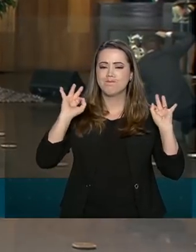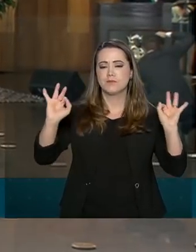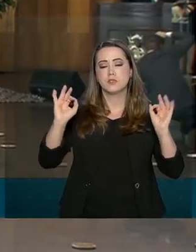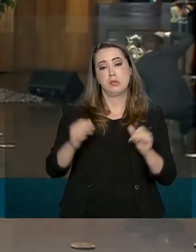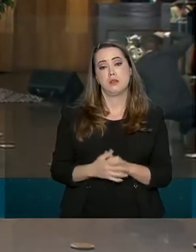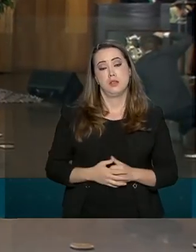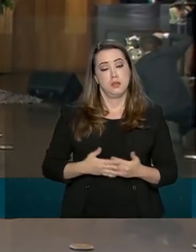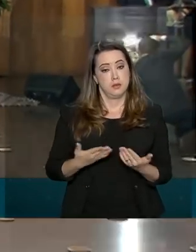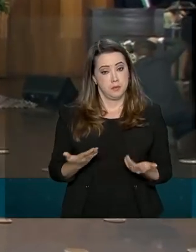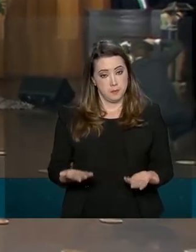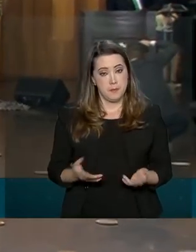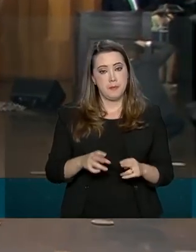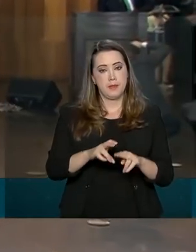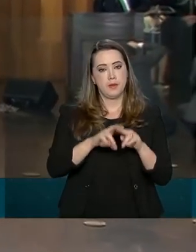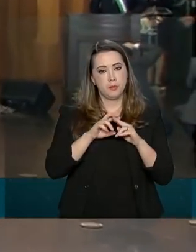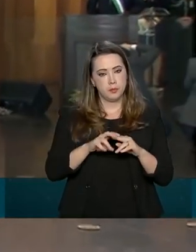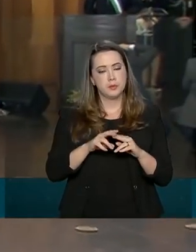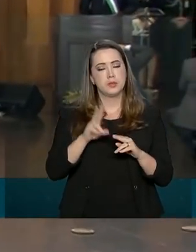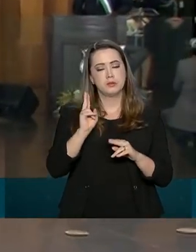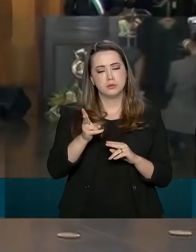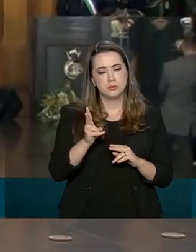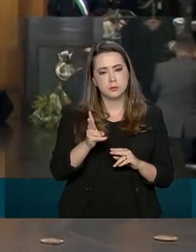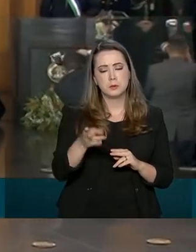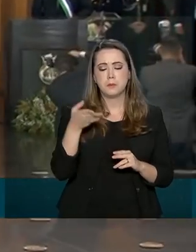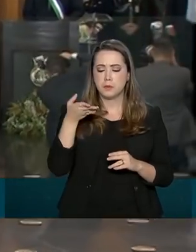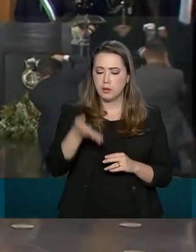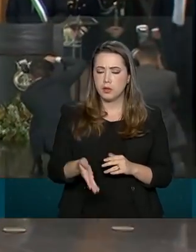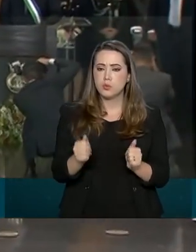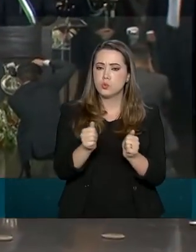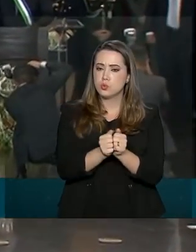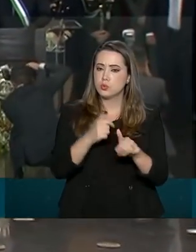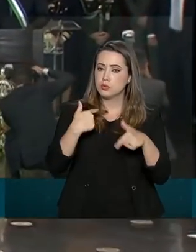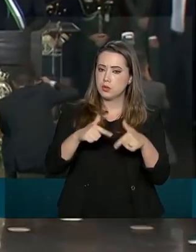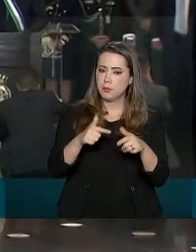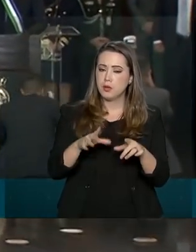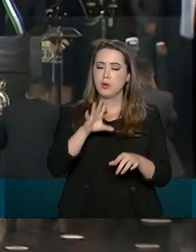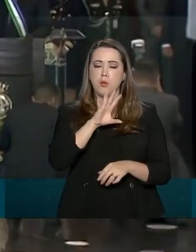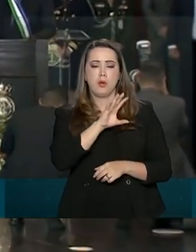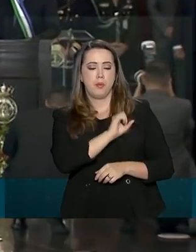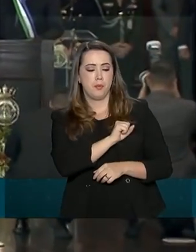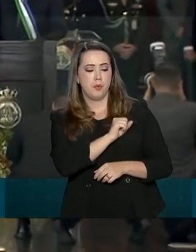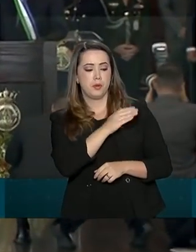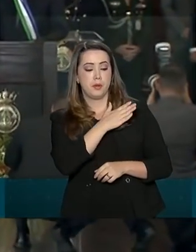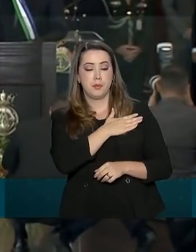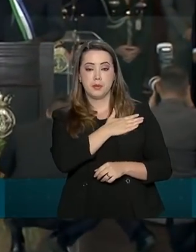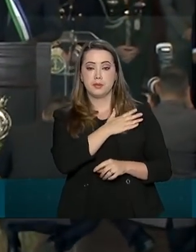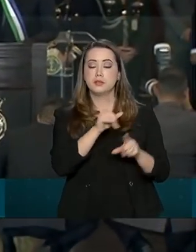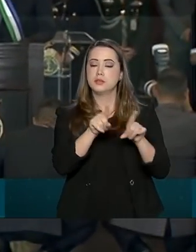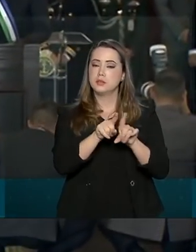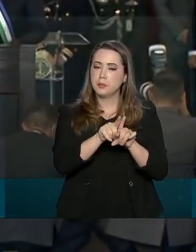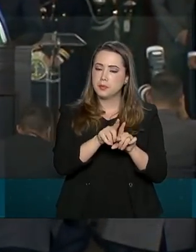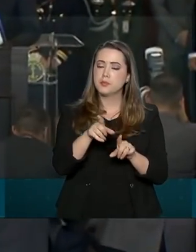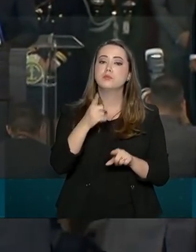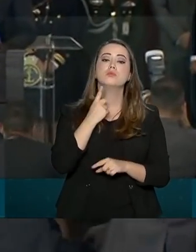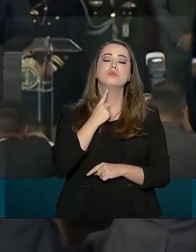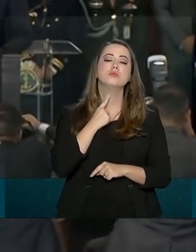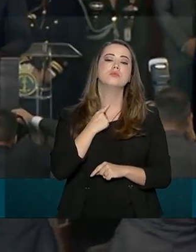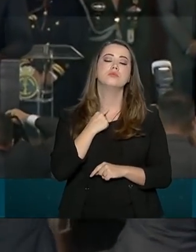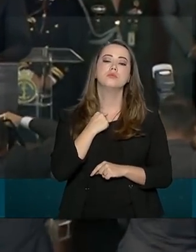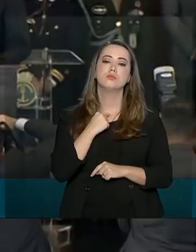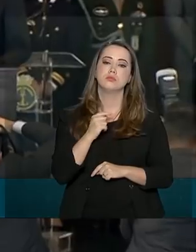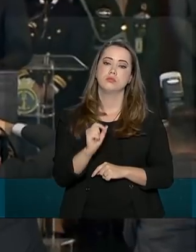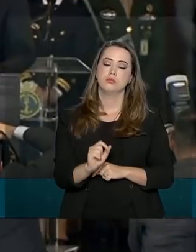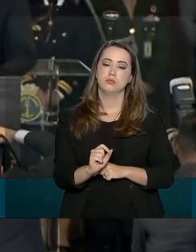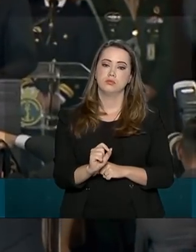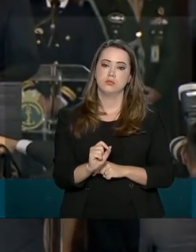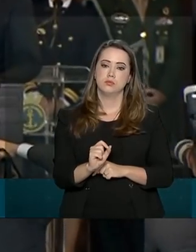pela abnegação, pelo patriotismo e pela vontade como